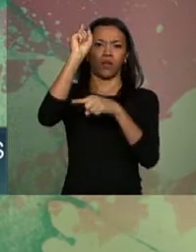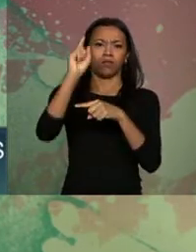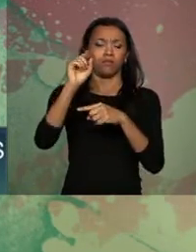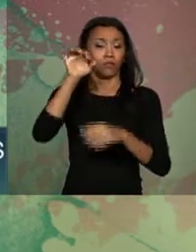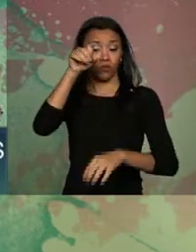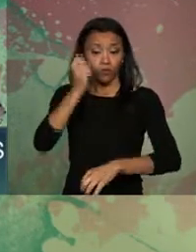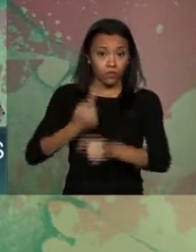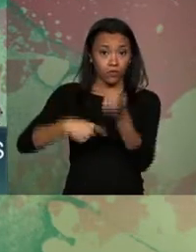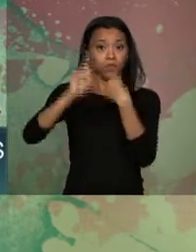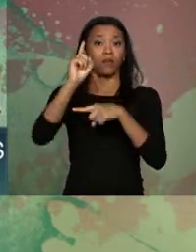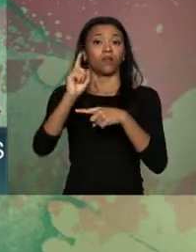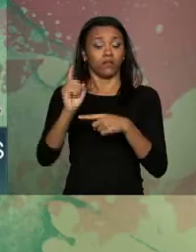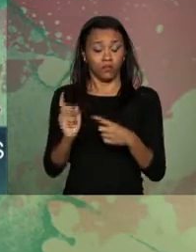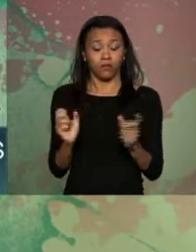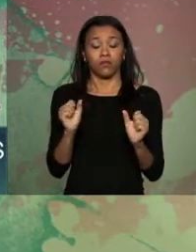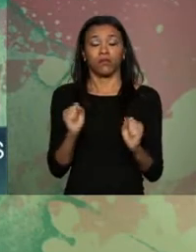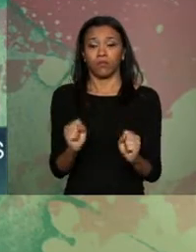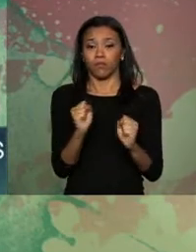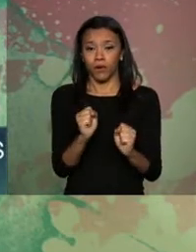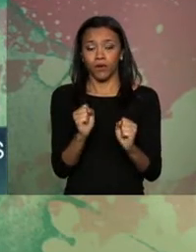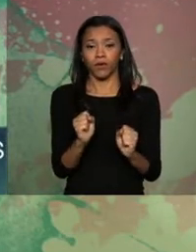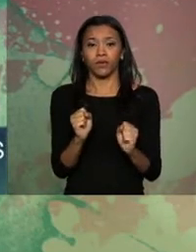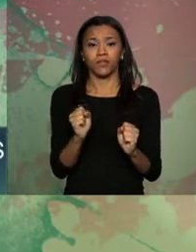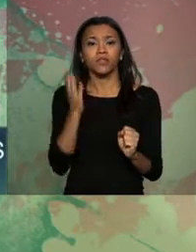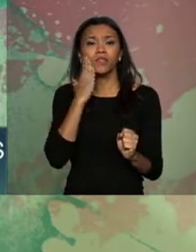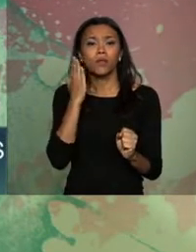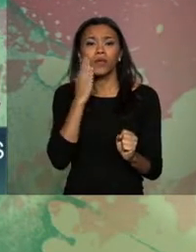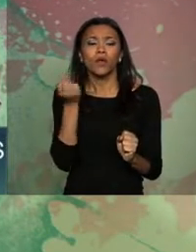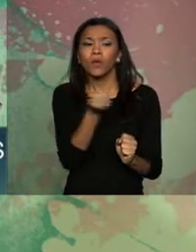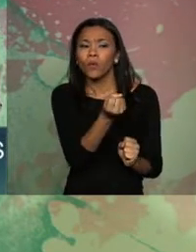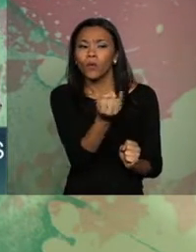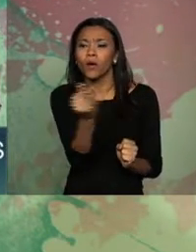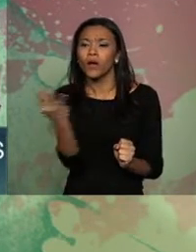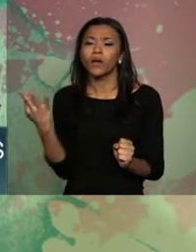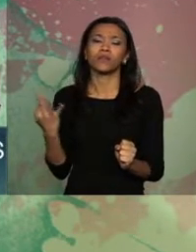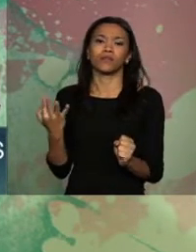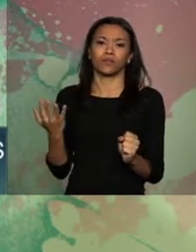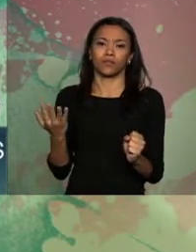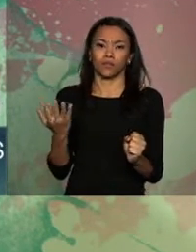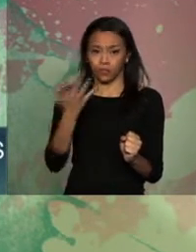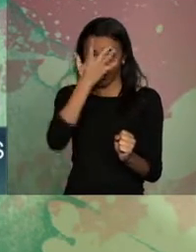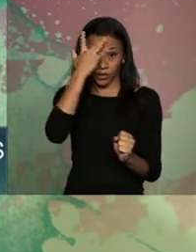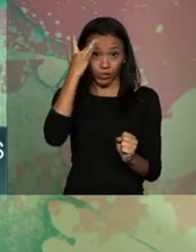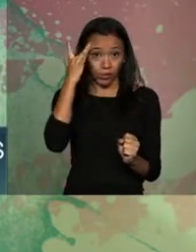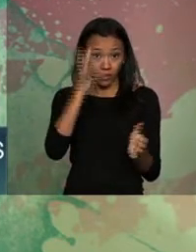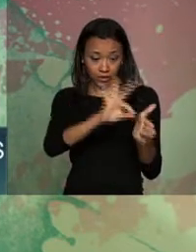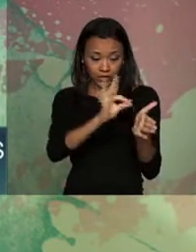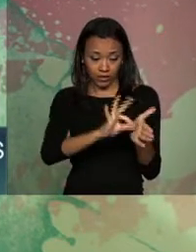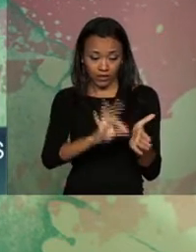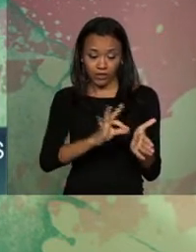Sucesso que pode ser medido pelo número que celebramos hoje.